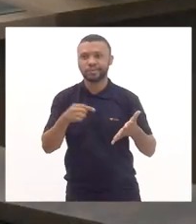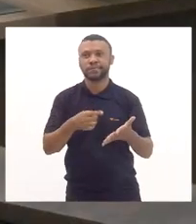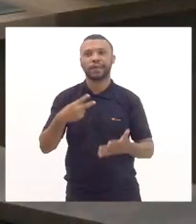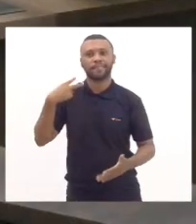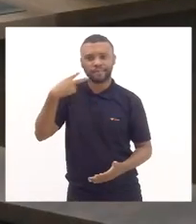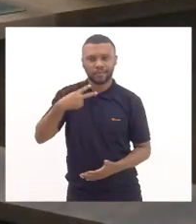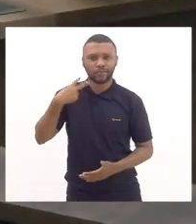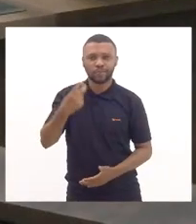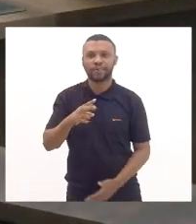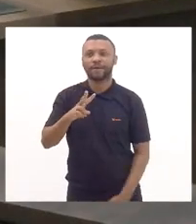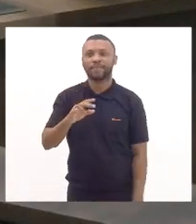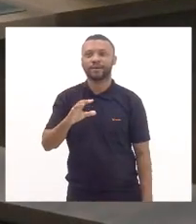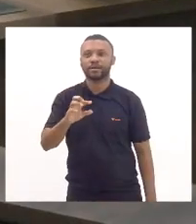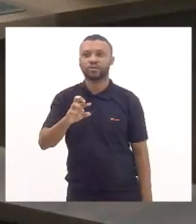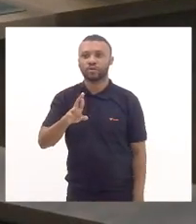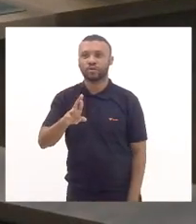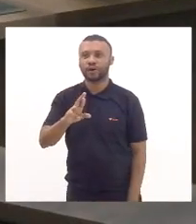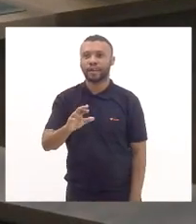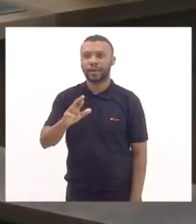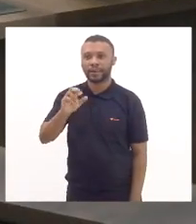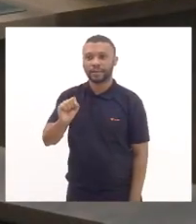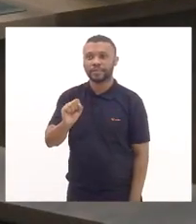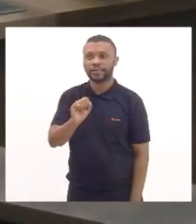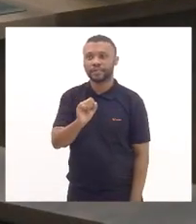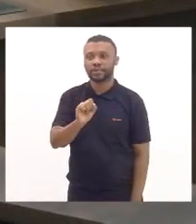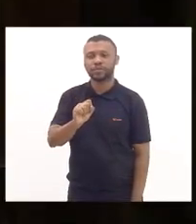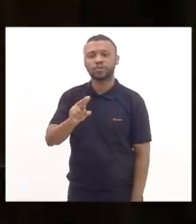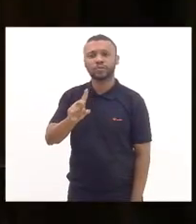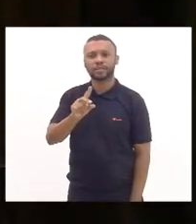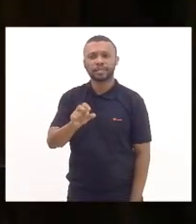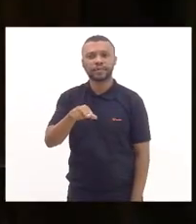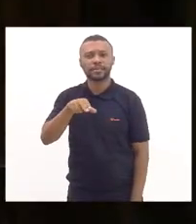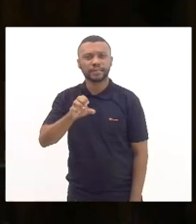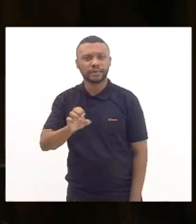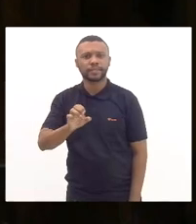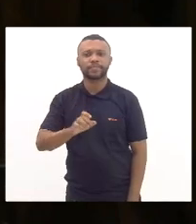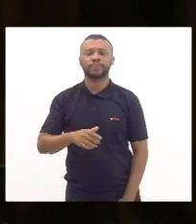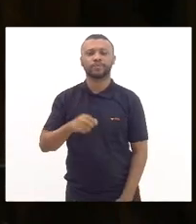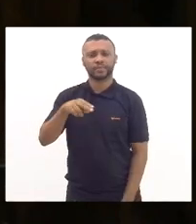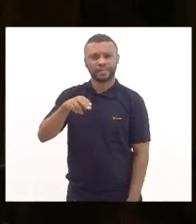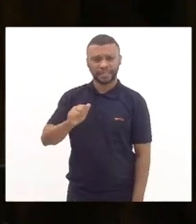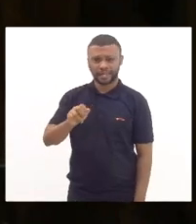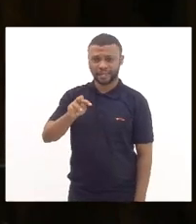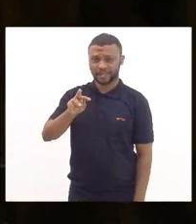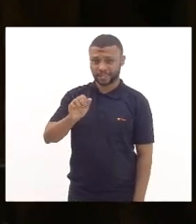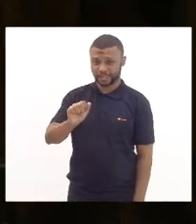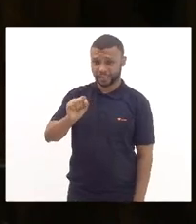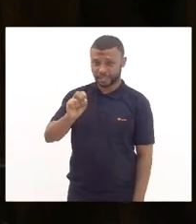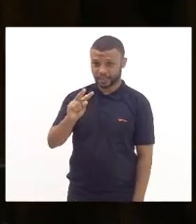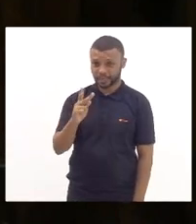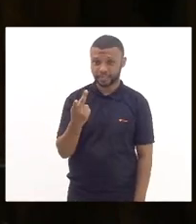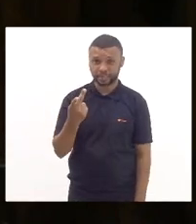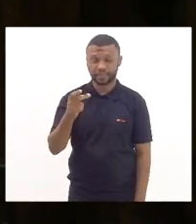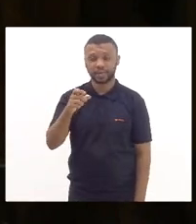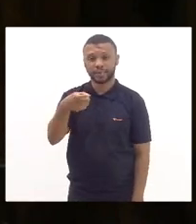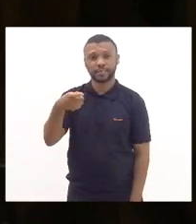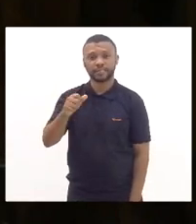Reis da Cruz, Suzane Silva Cirne, Natasha Xavier,